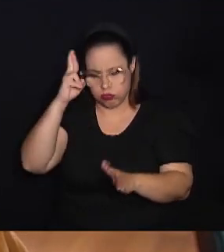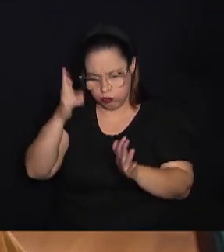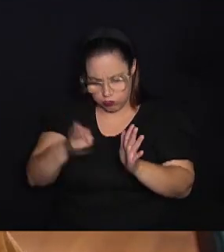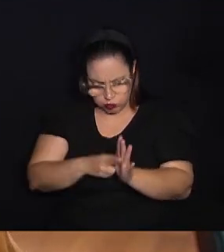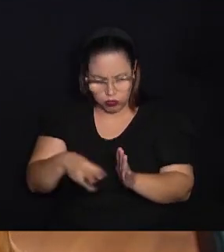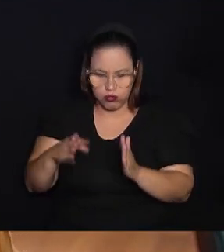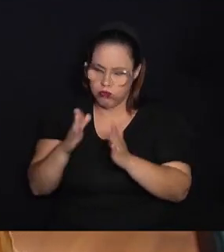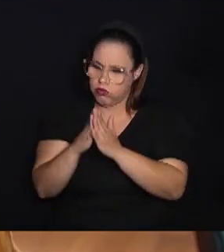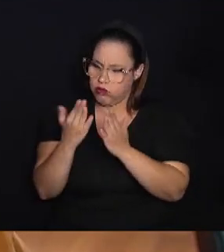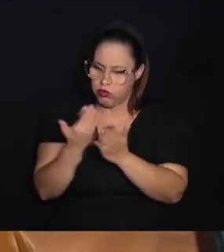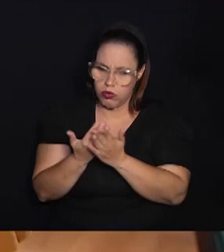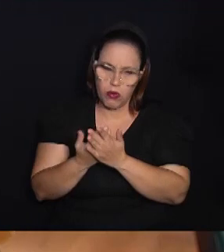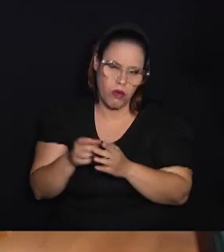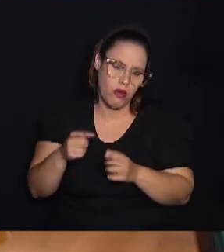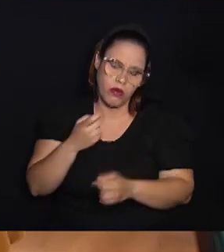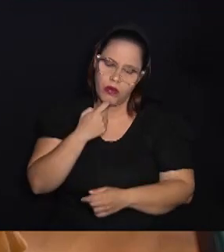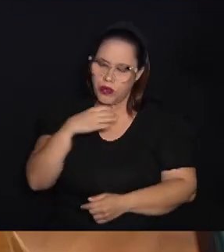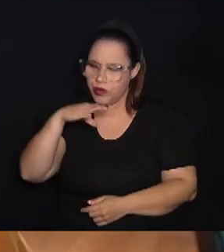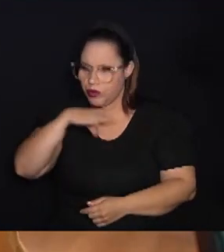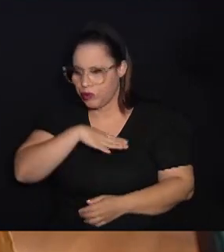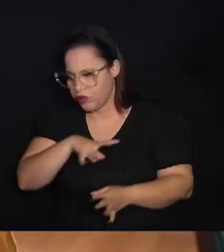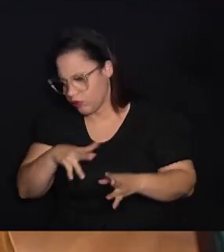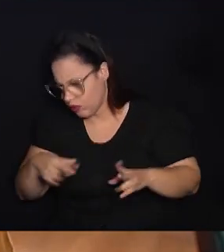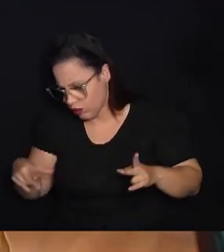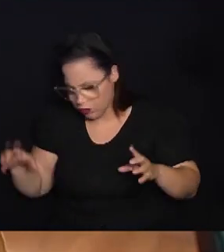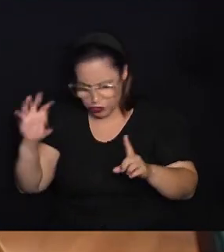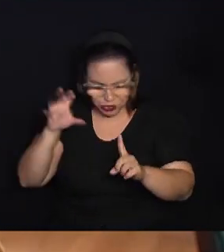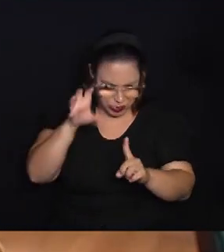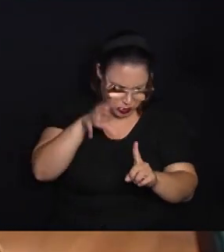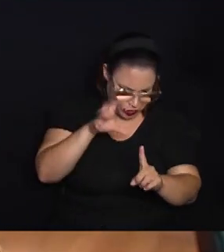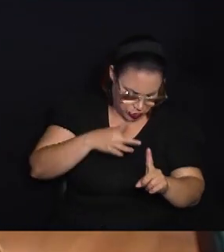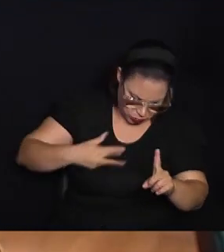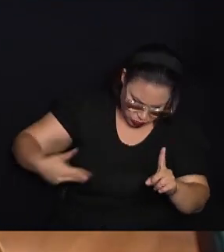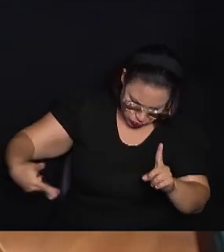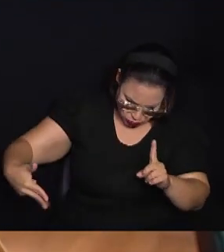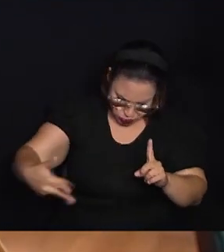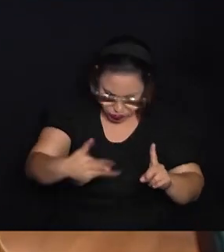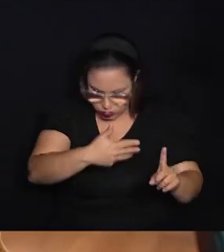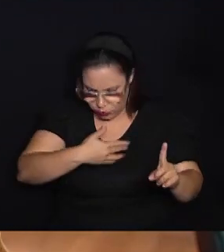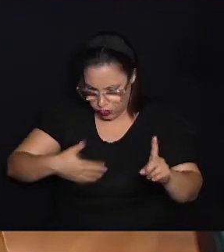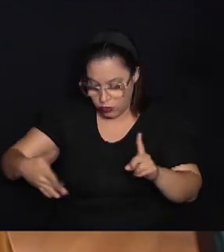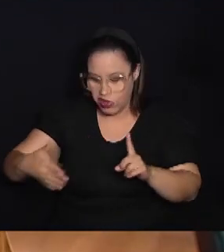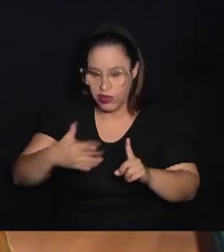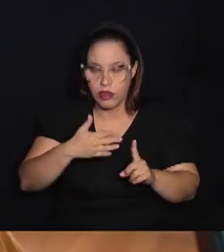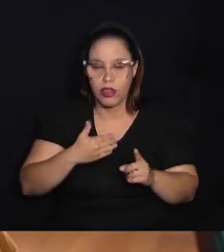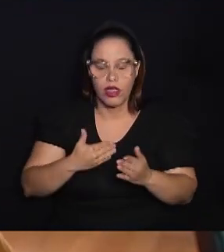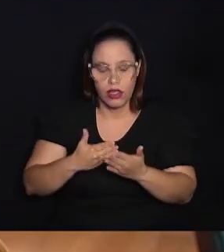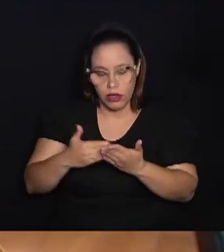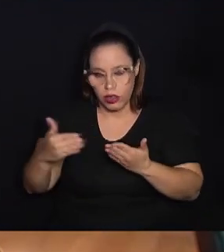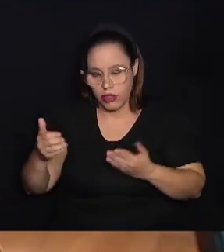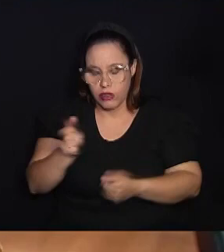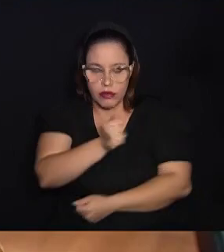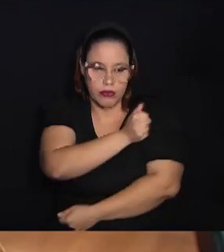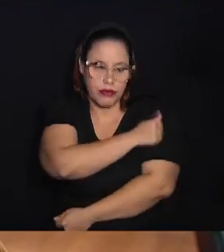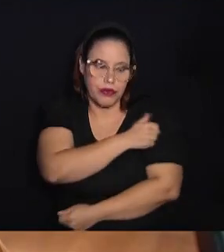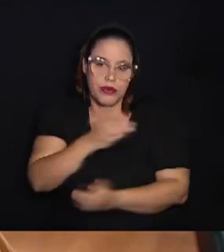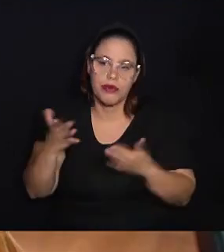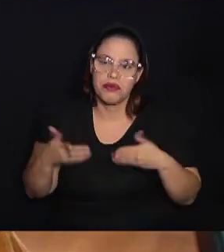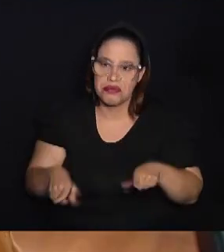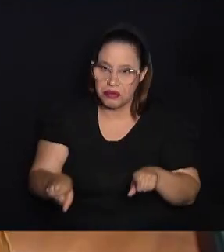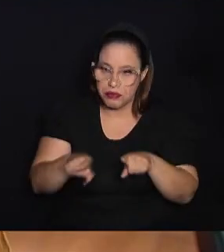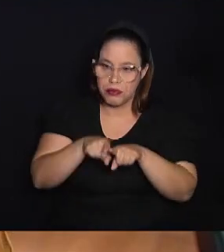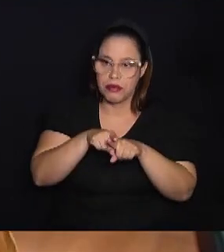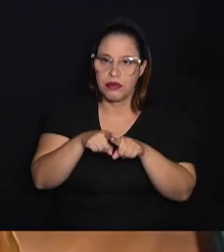escola, do município, das influências que por aqui passaram. E a gente acaba inserindo o estudante que está aqui hoje também,